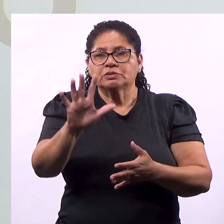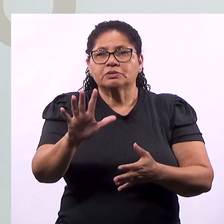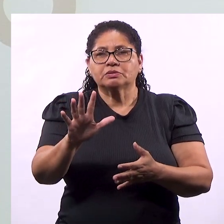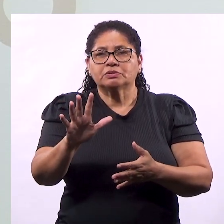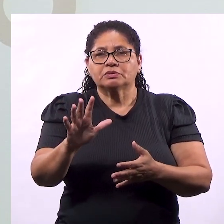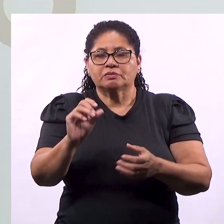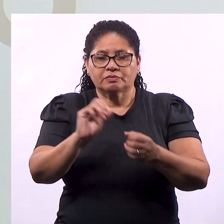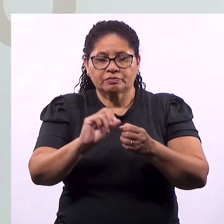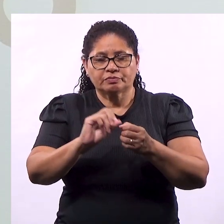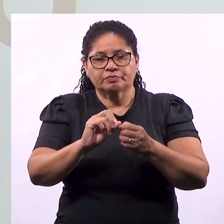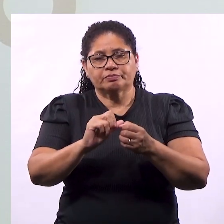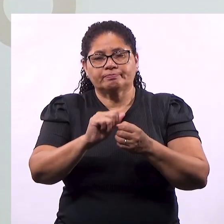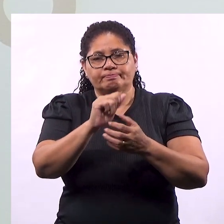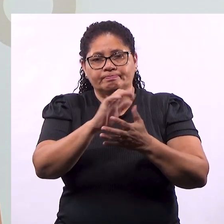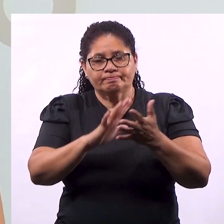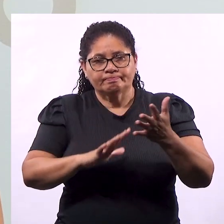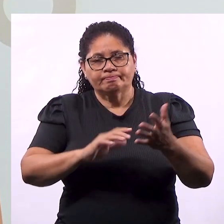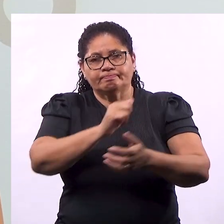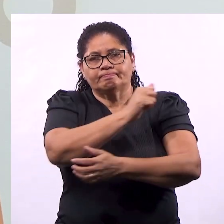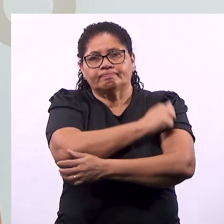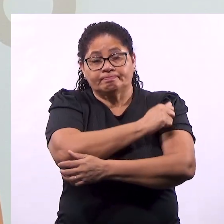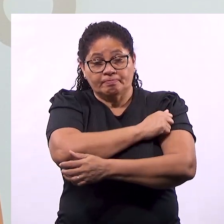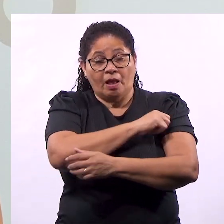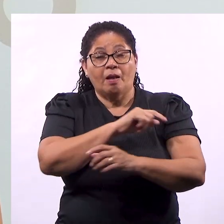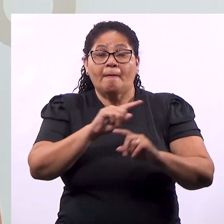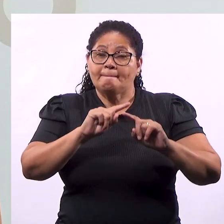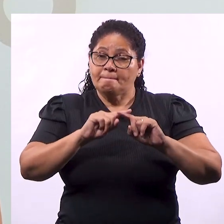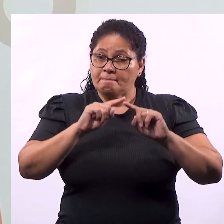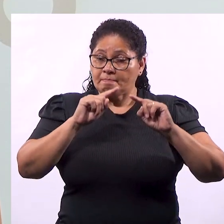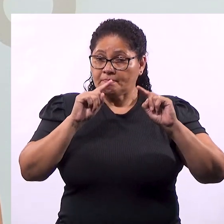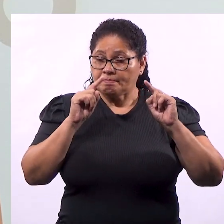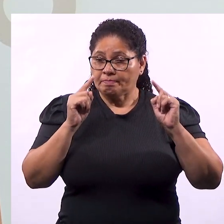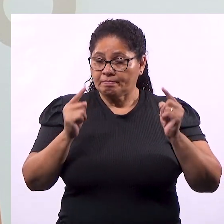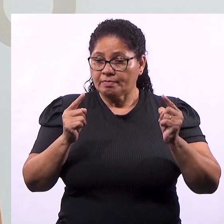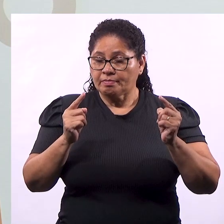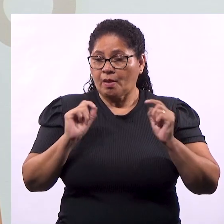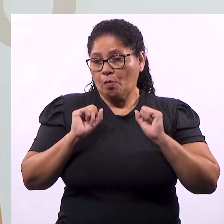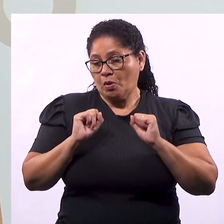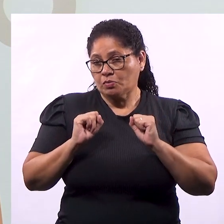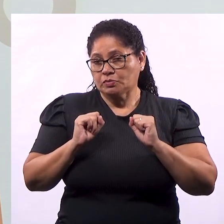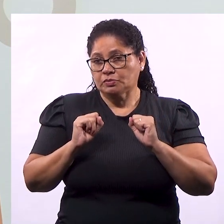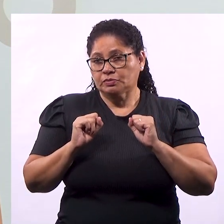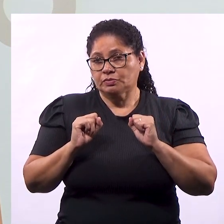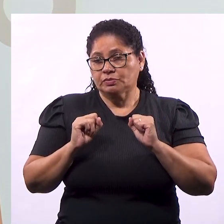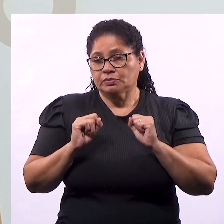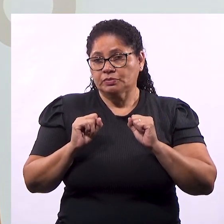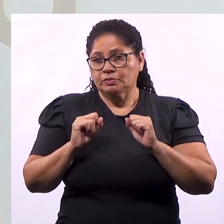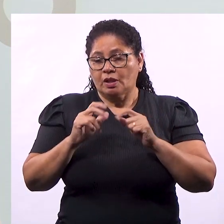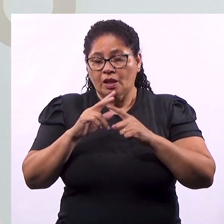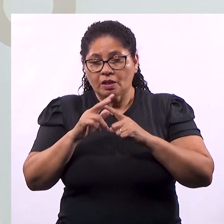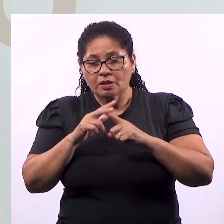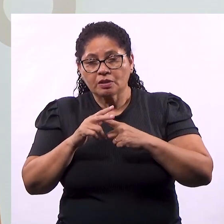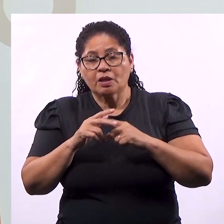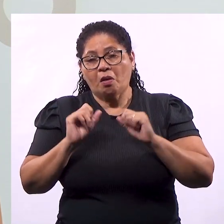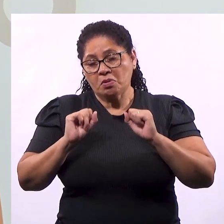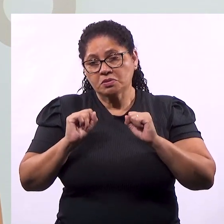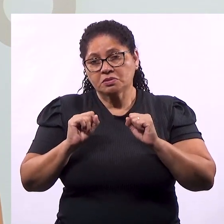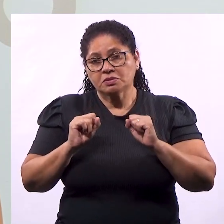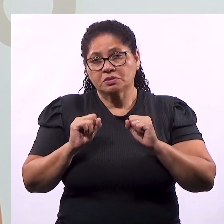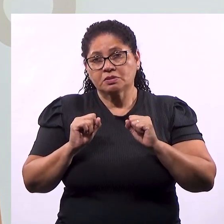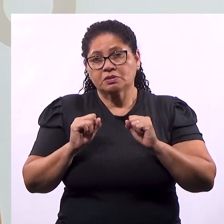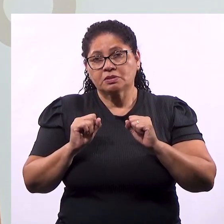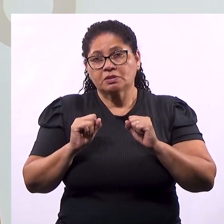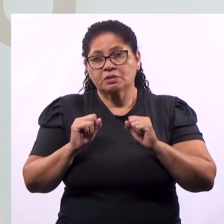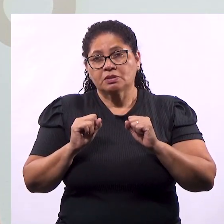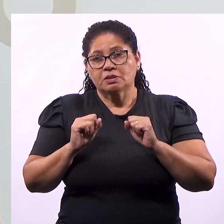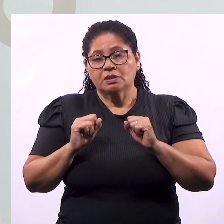realizadas pelos alunos ela pode ter um caráter mais de maior regulação como